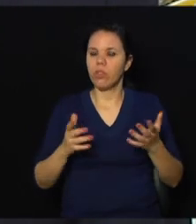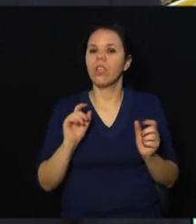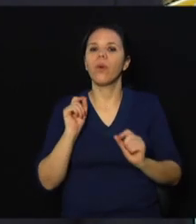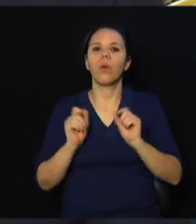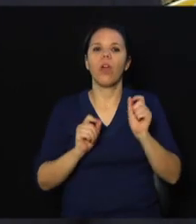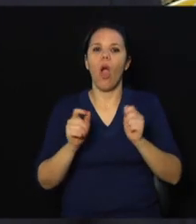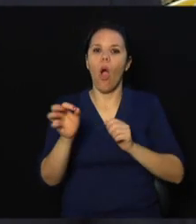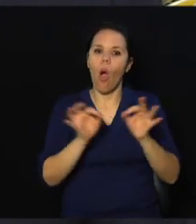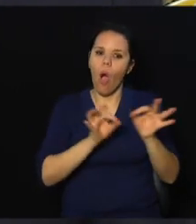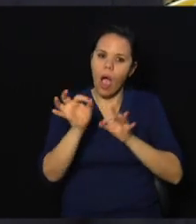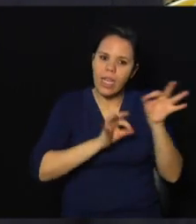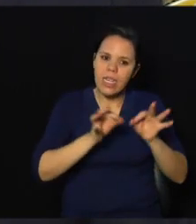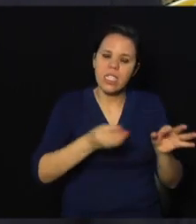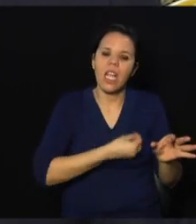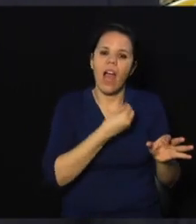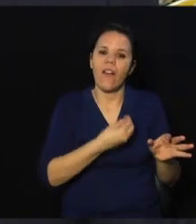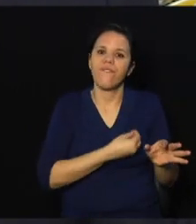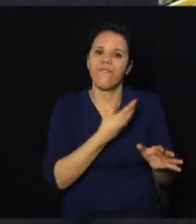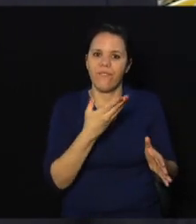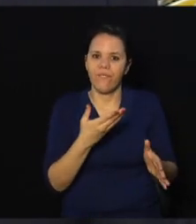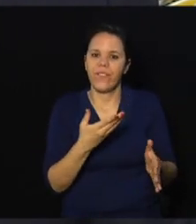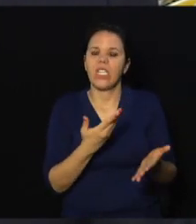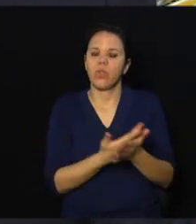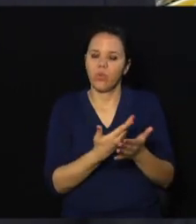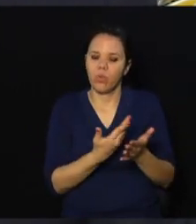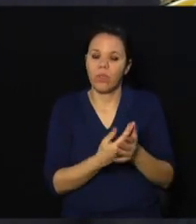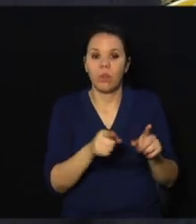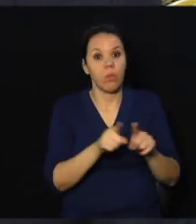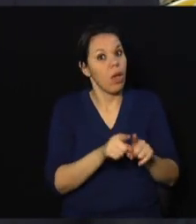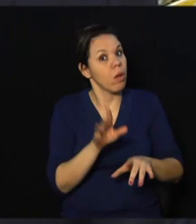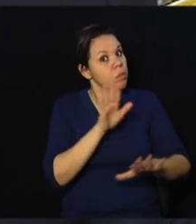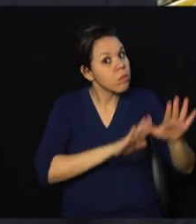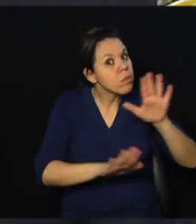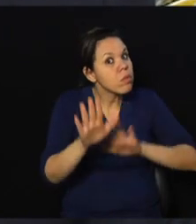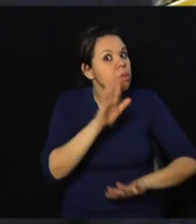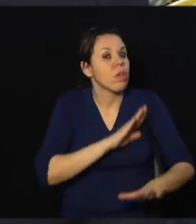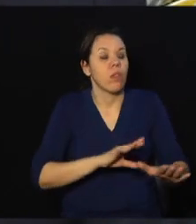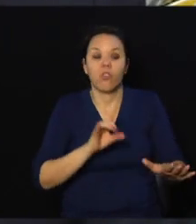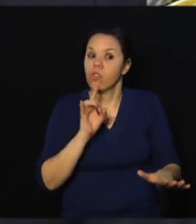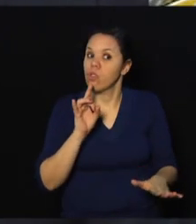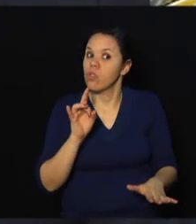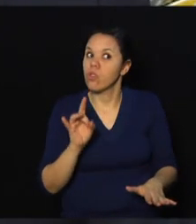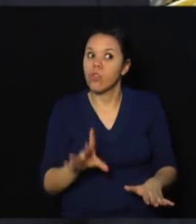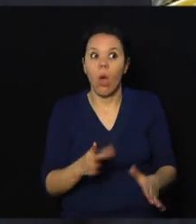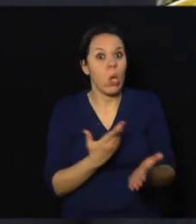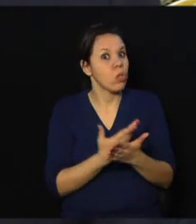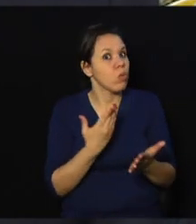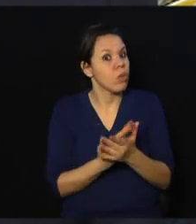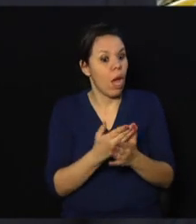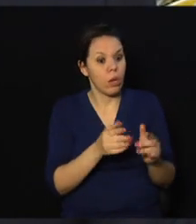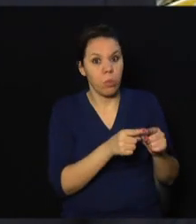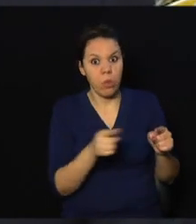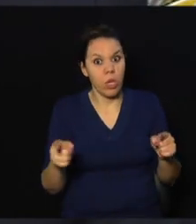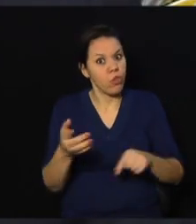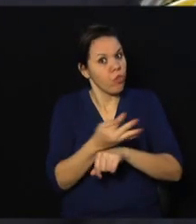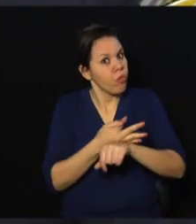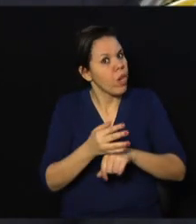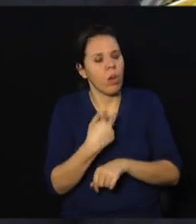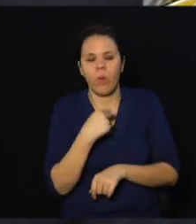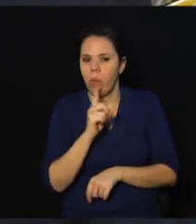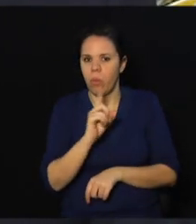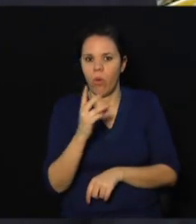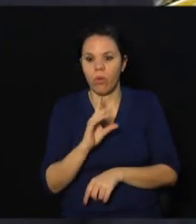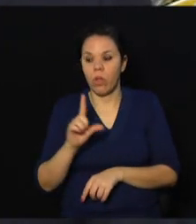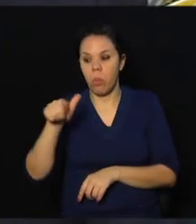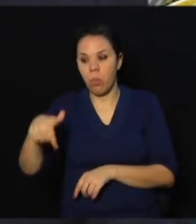mas tem que tomar muito cuidado para você não puxar muito nas férias, porque aí o estresse continua alto. E aí o segundo semestre, que é a reta final,